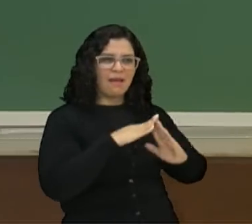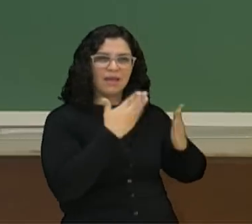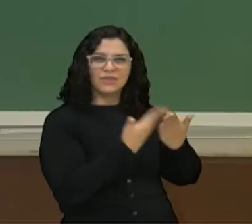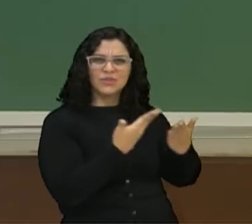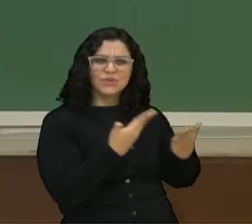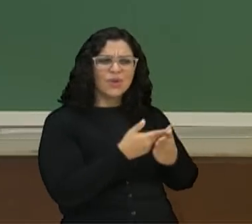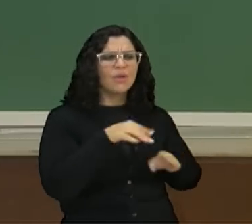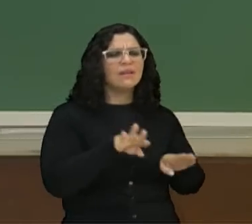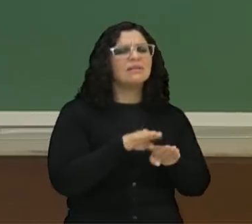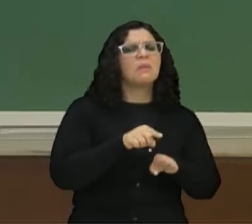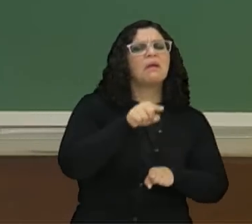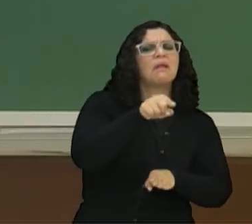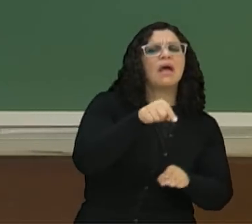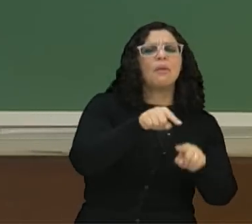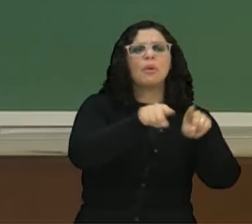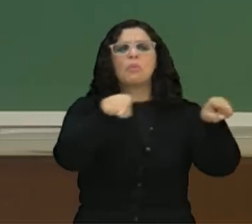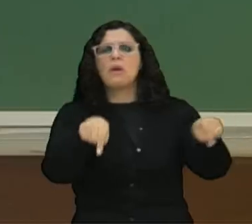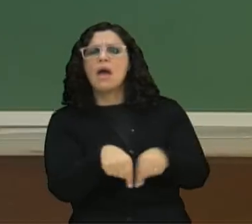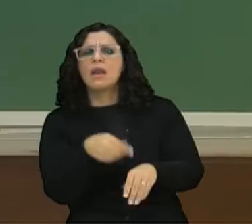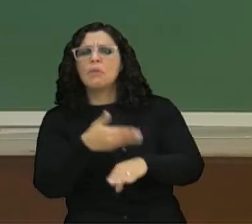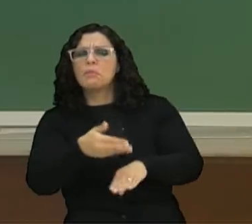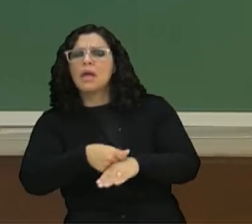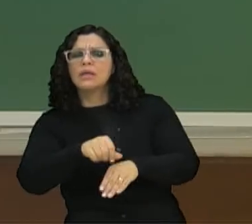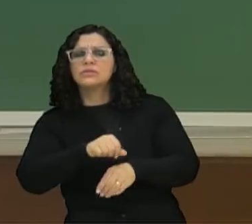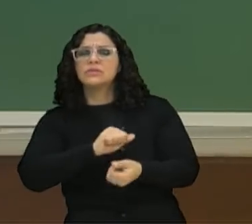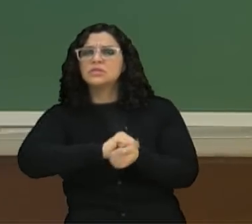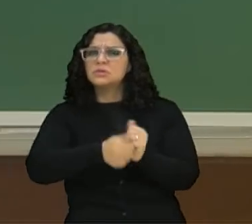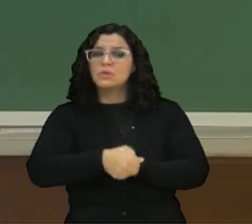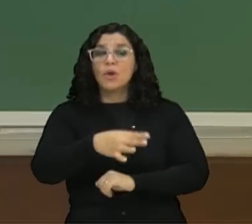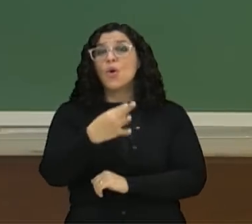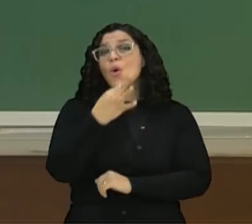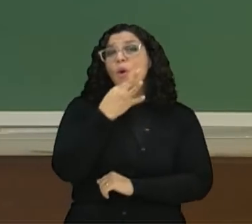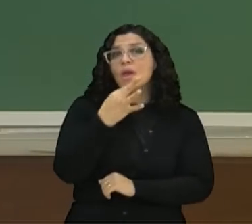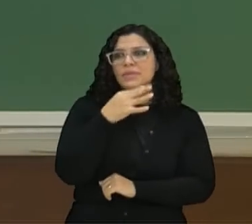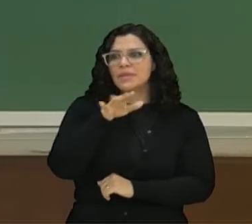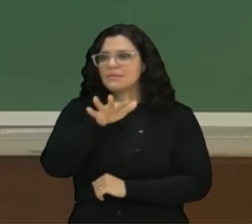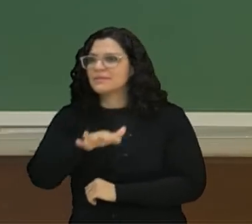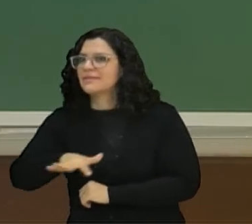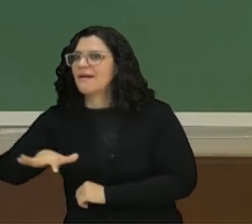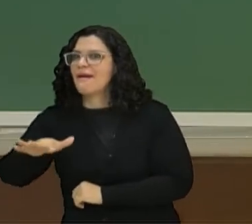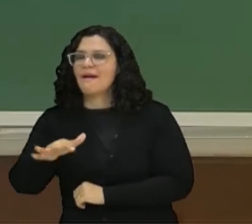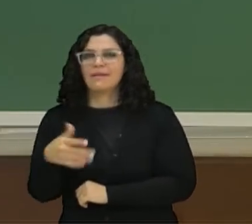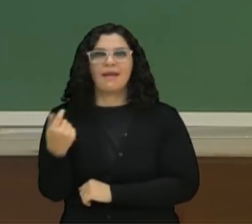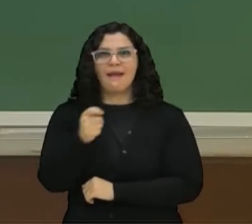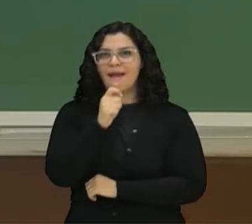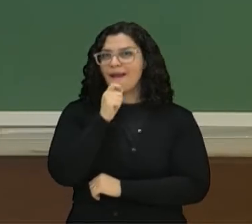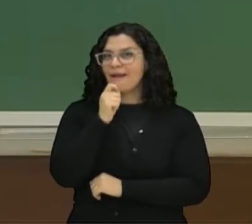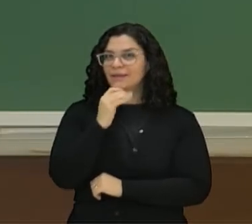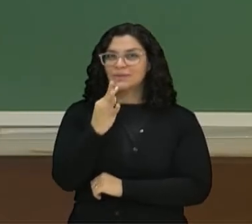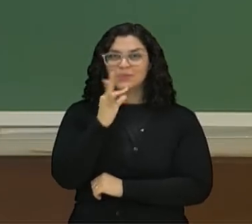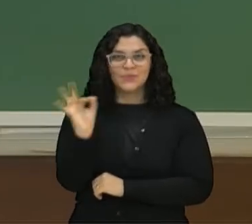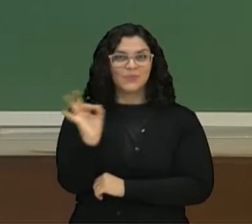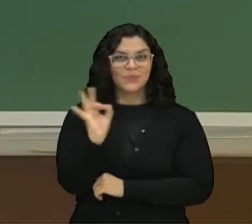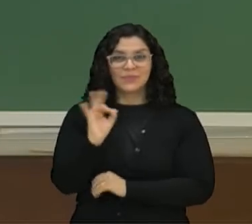estar vendado que eu vou conseguir me localizar. Mas um espaço que eu quase não conheço, né, ou